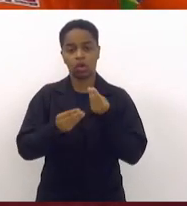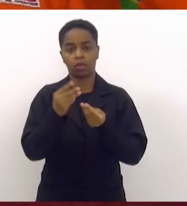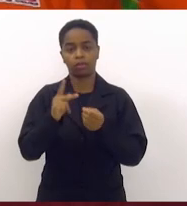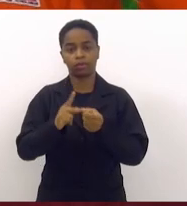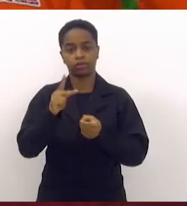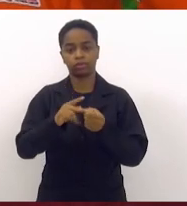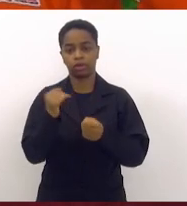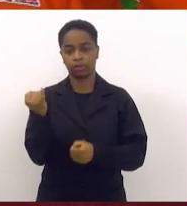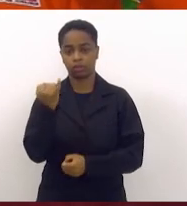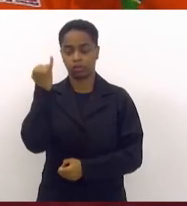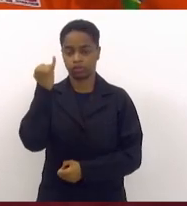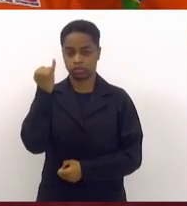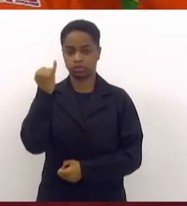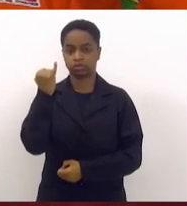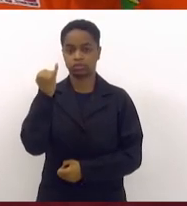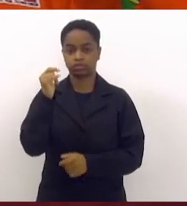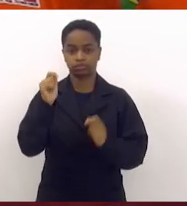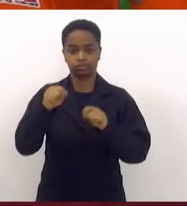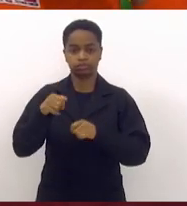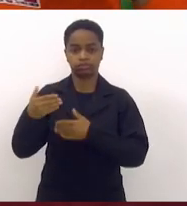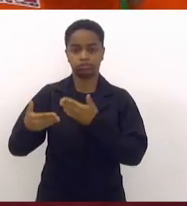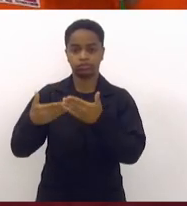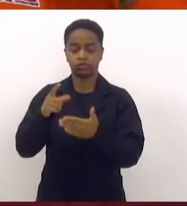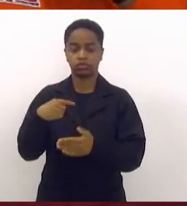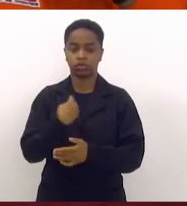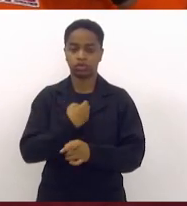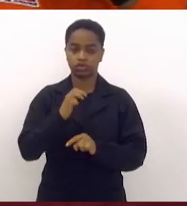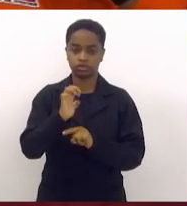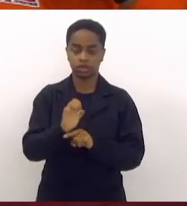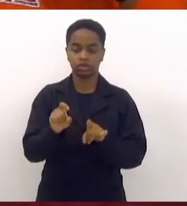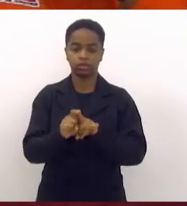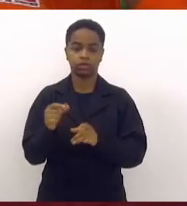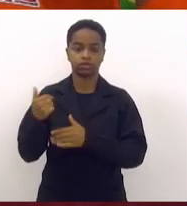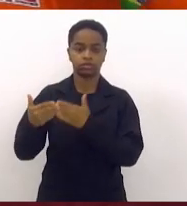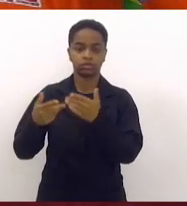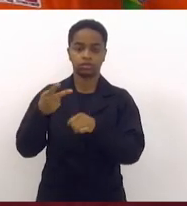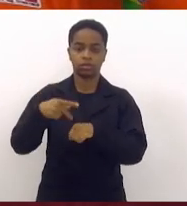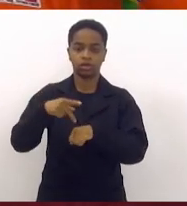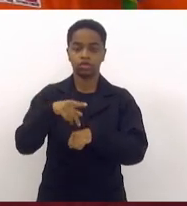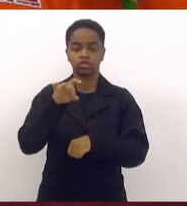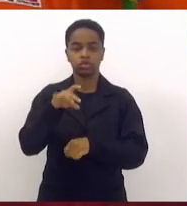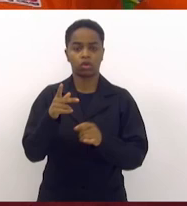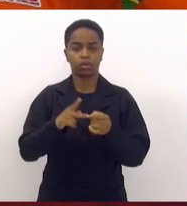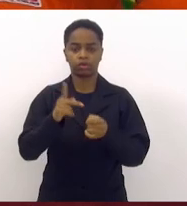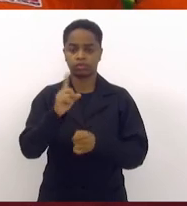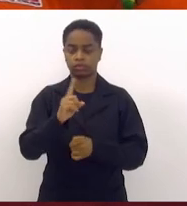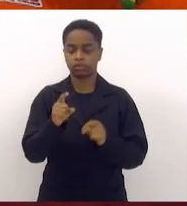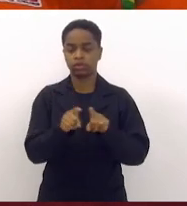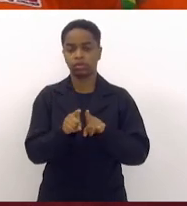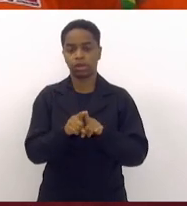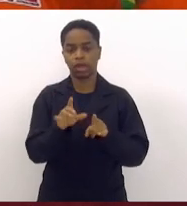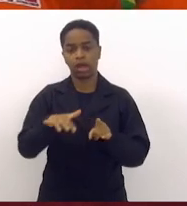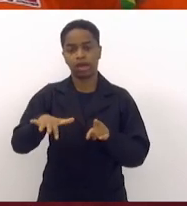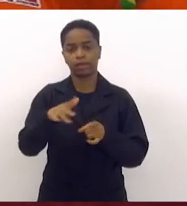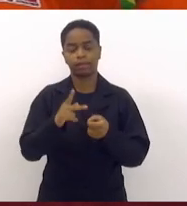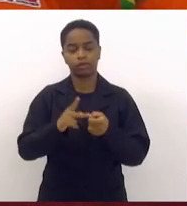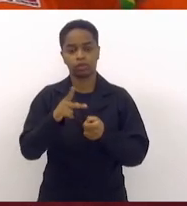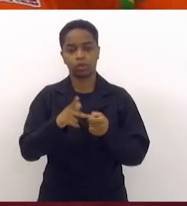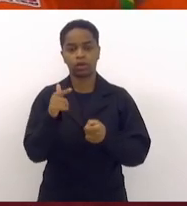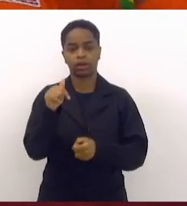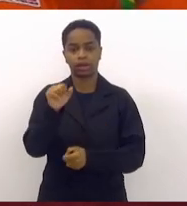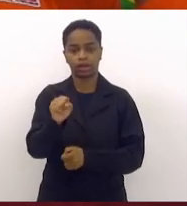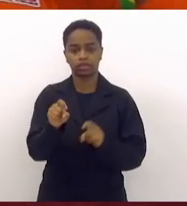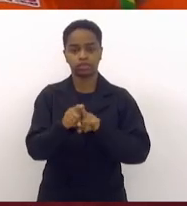importantíssima para o desenvolvimento do nosso estado e para o desenvolvimento do país não somente a Petrobras o setor de petróleo gás e